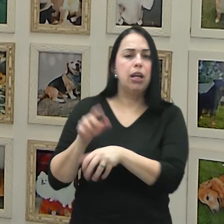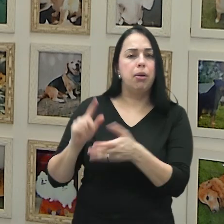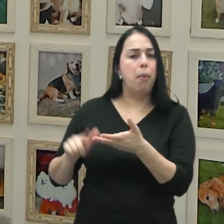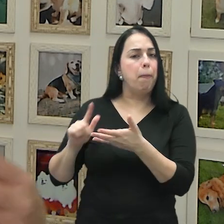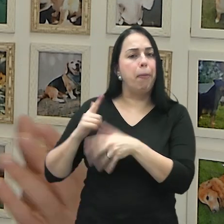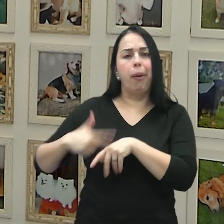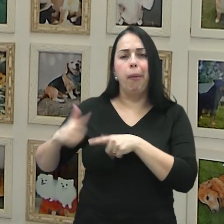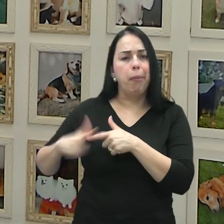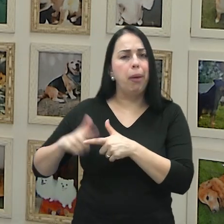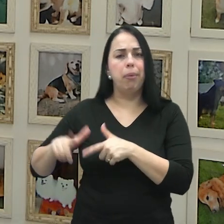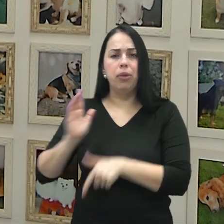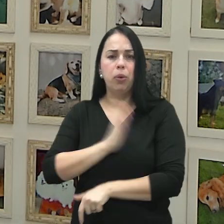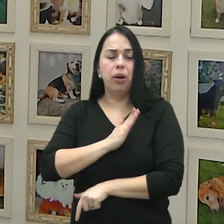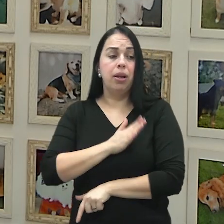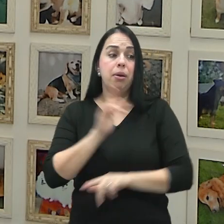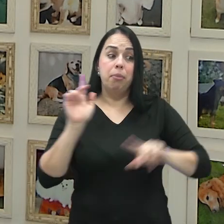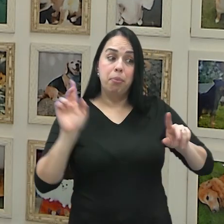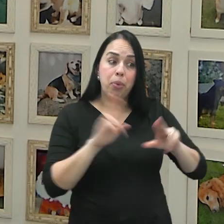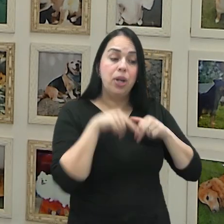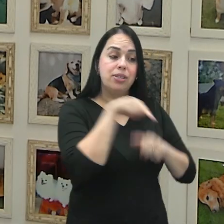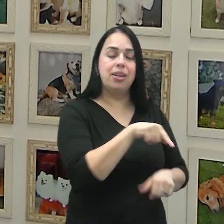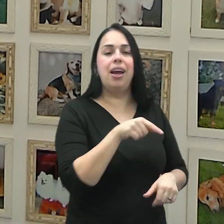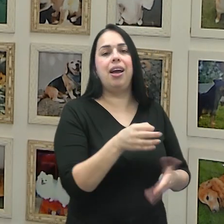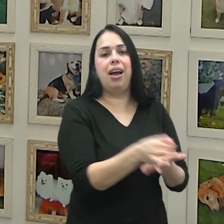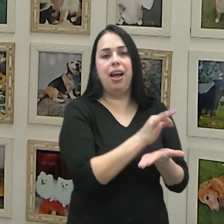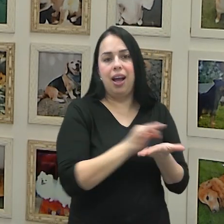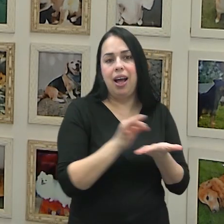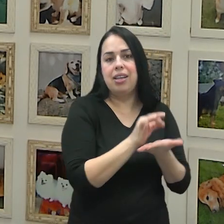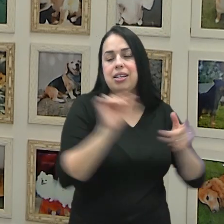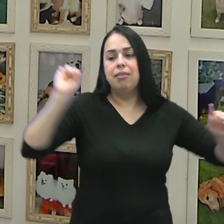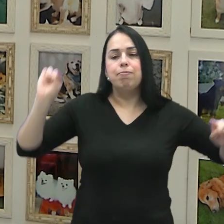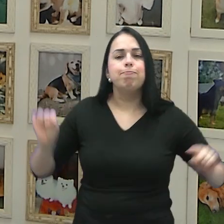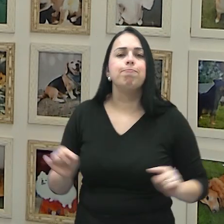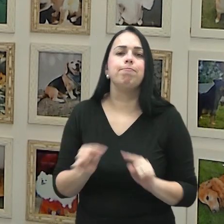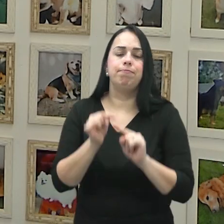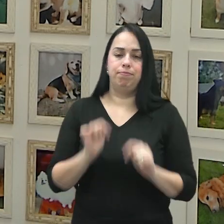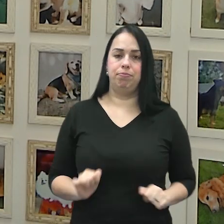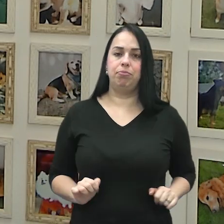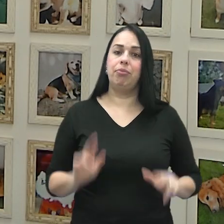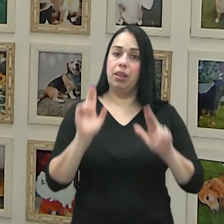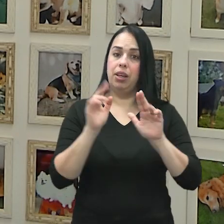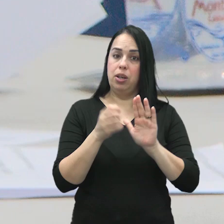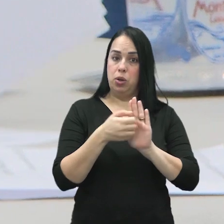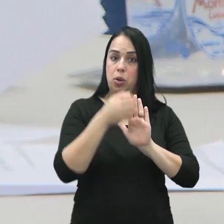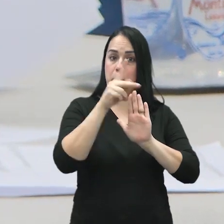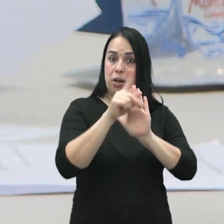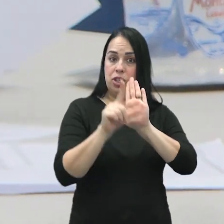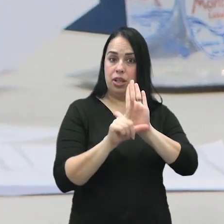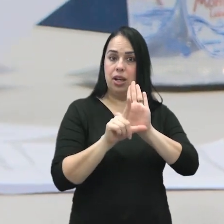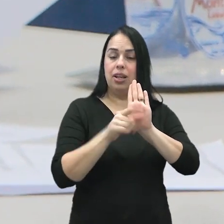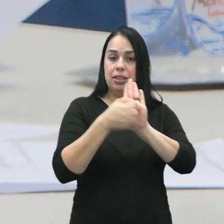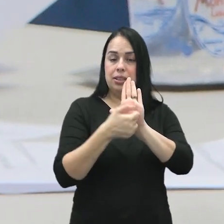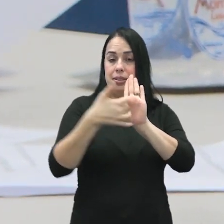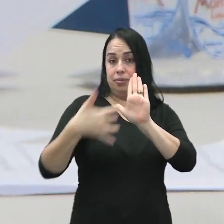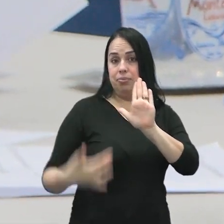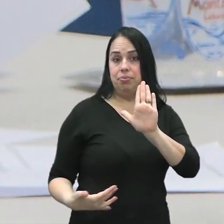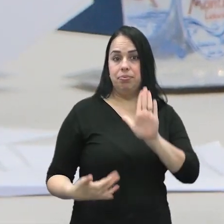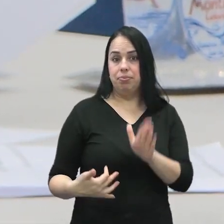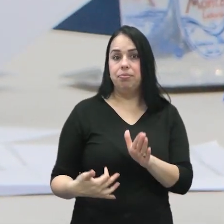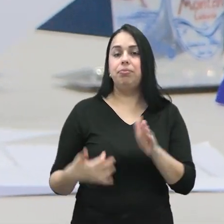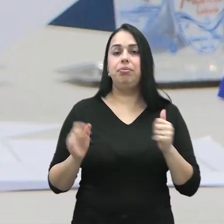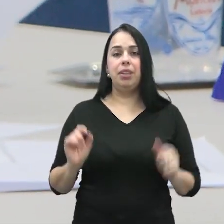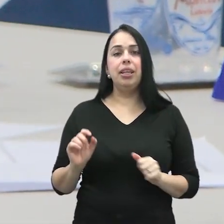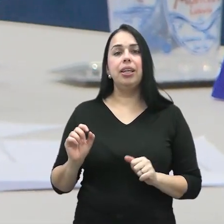alérgico, se ele tem um problema cardiológico. Então, a ração ela traz essa facilidade e uma certa precisão na alimentação. A justificativa do